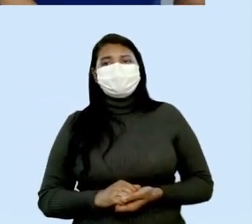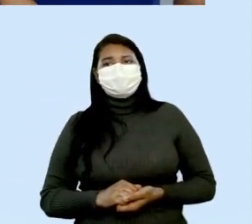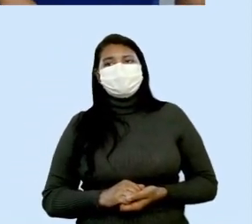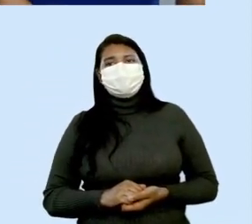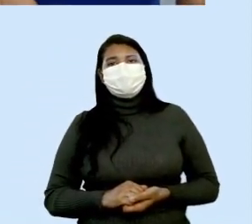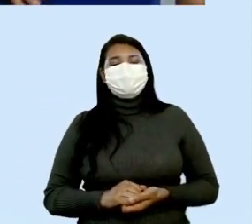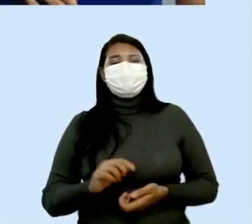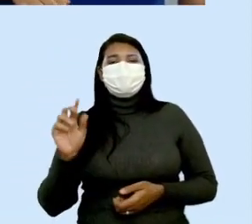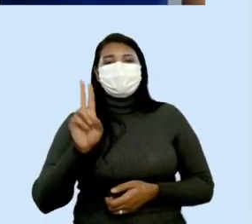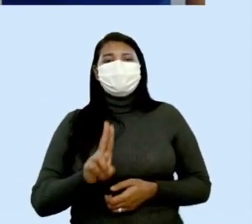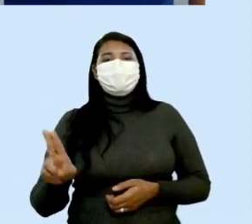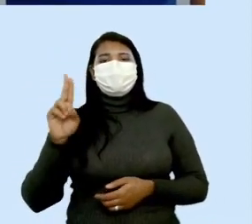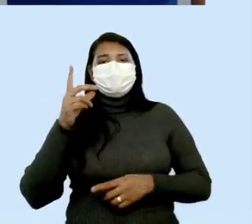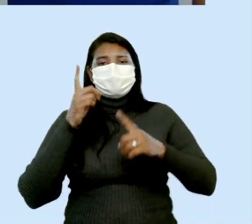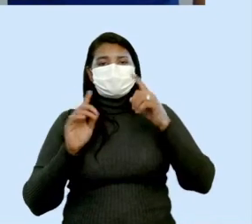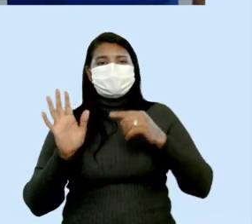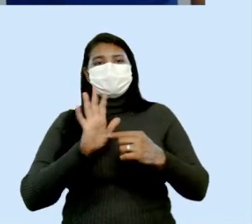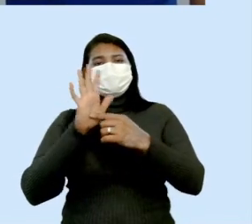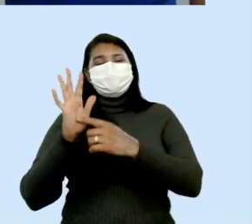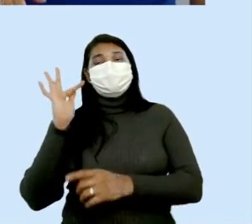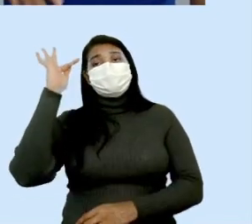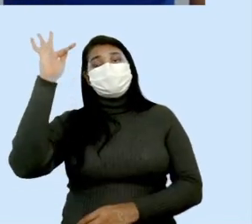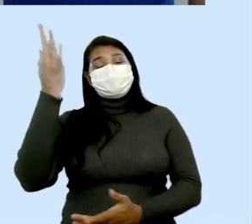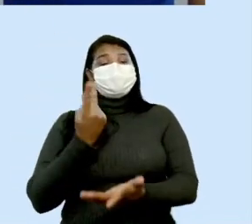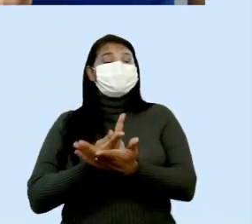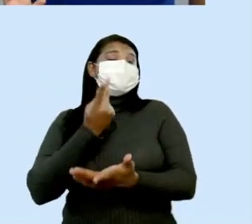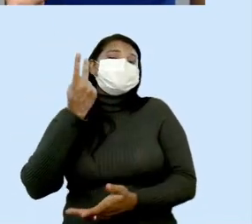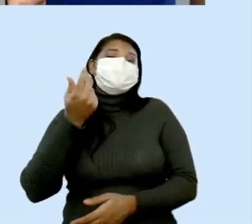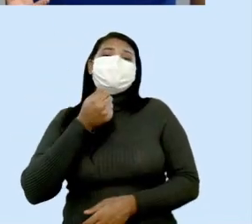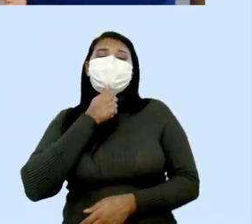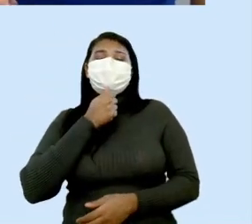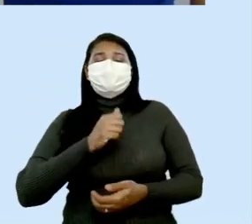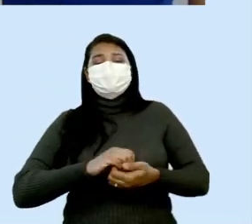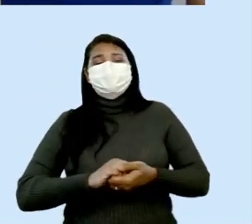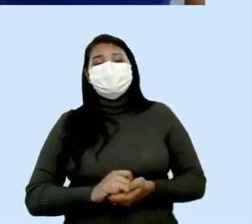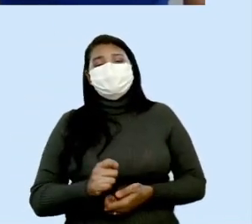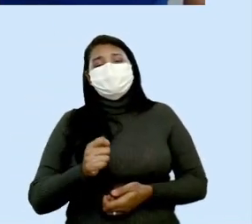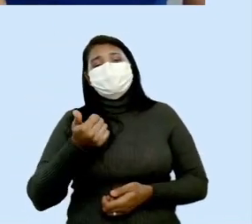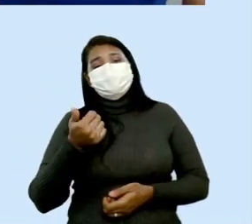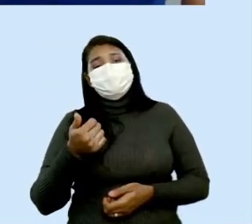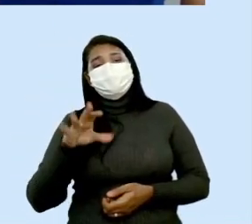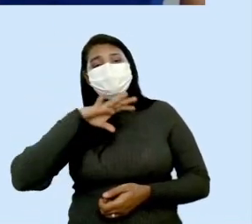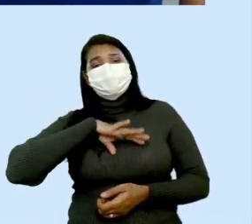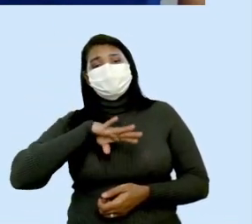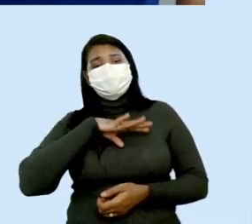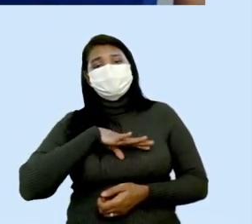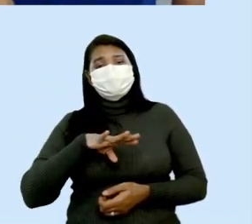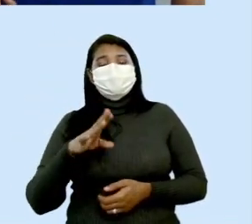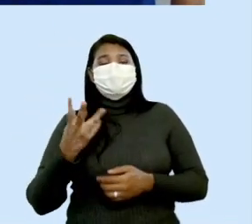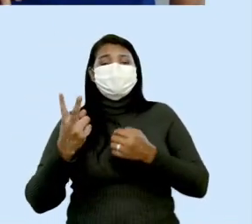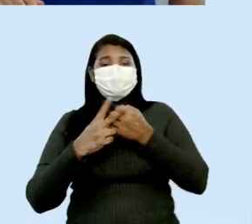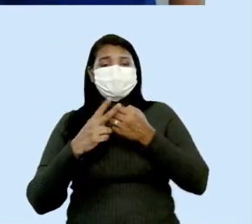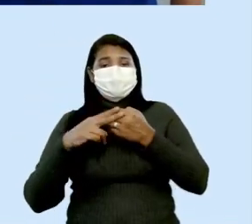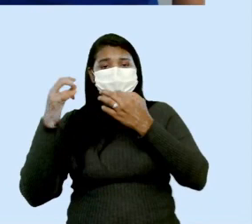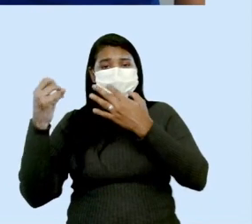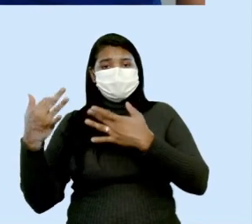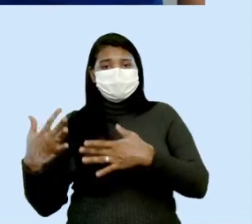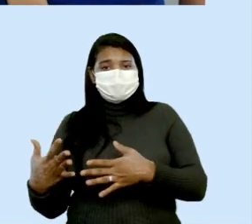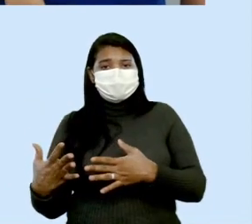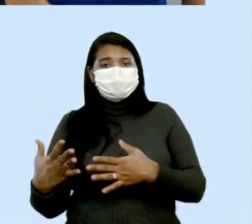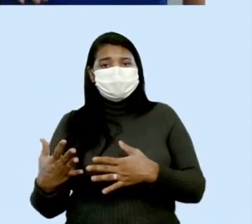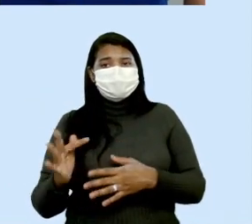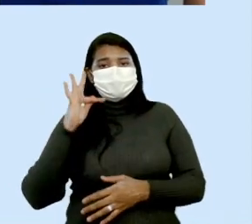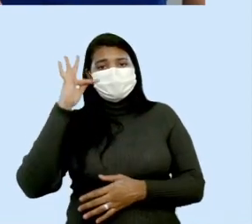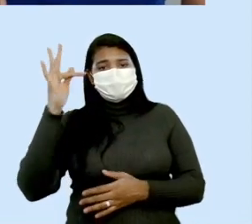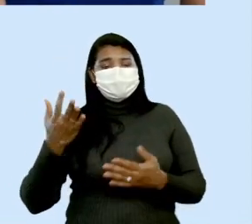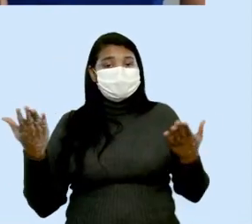usado para expressar ações futuras que irão ocorrer. Em português, esse tempo verbal corresponde ao futuro